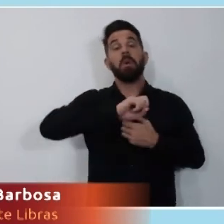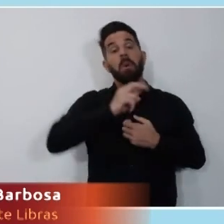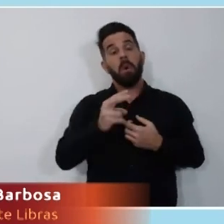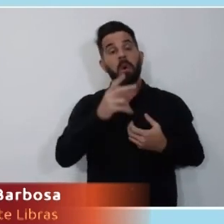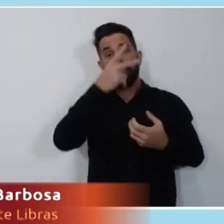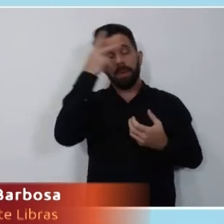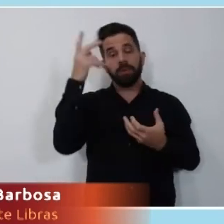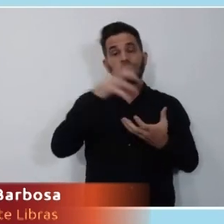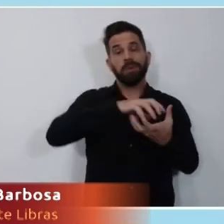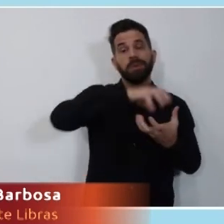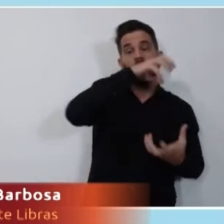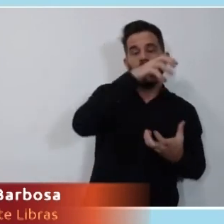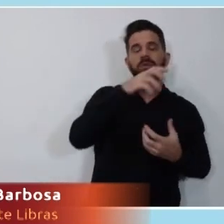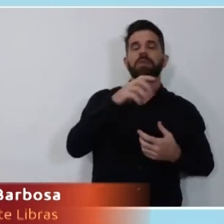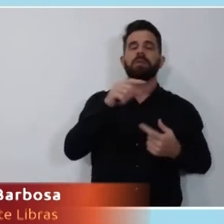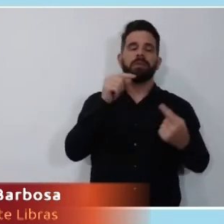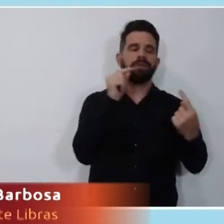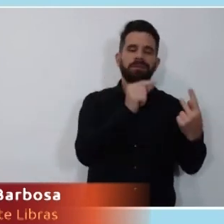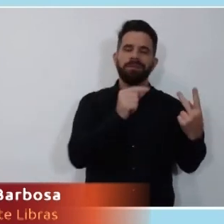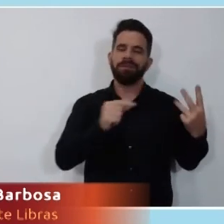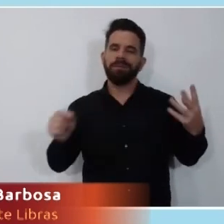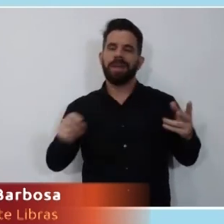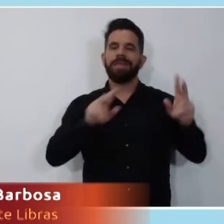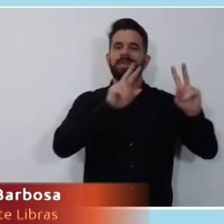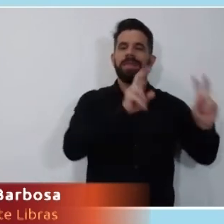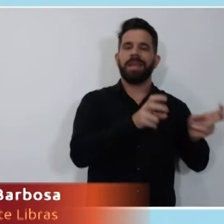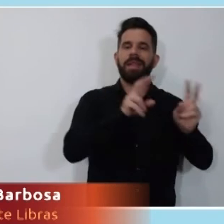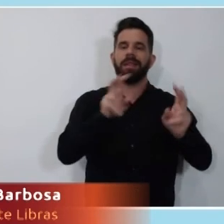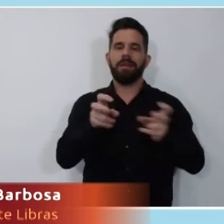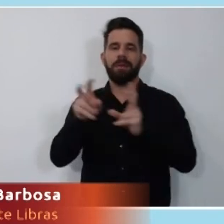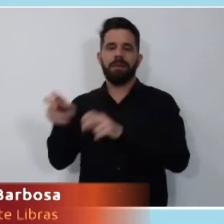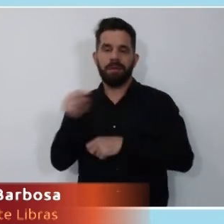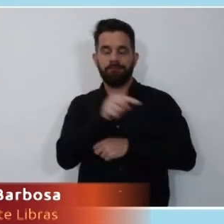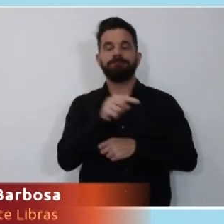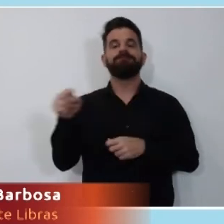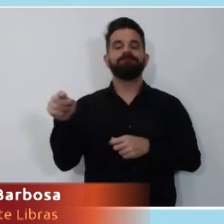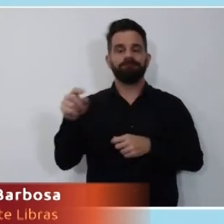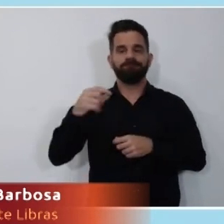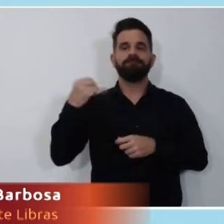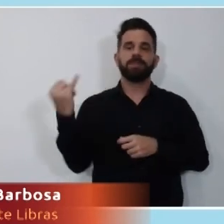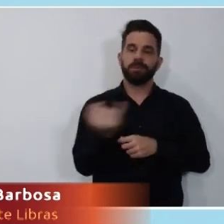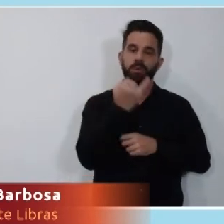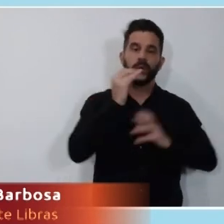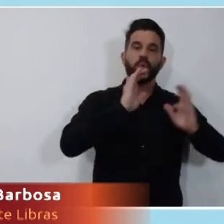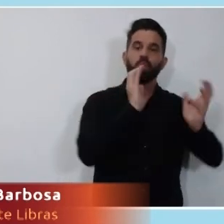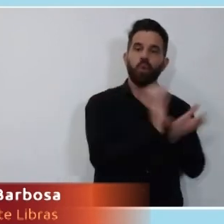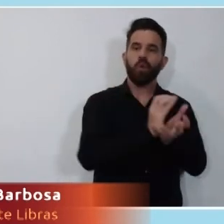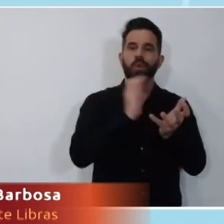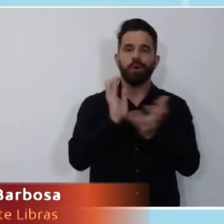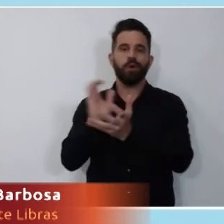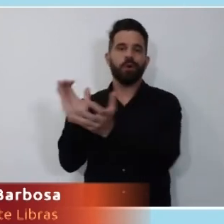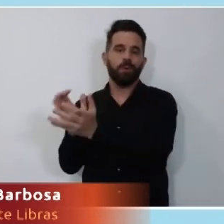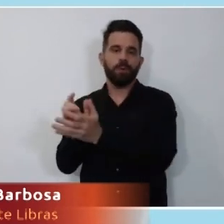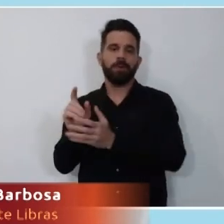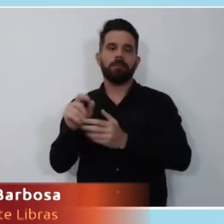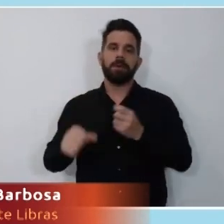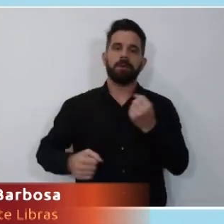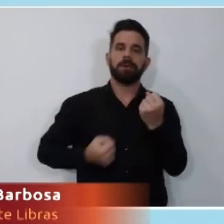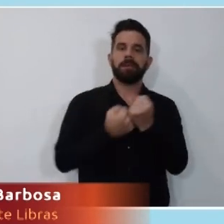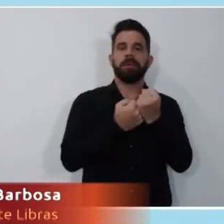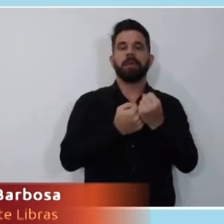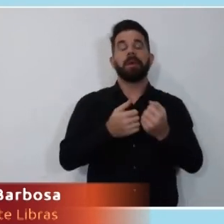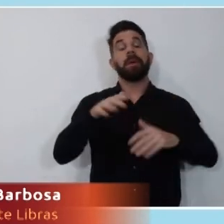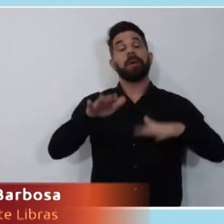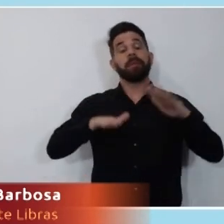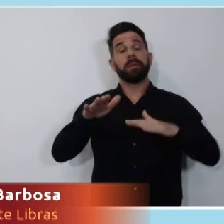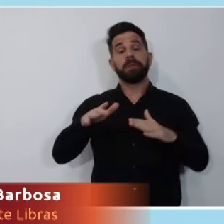nos aprofundar desse assunto. Então, são grupos de pessoas, de grupos sociais, aquelas que estão no movimento espalhado lá